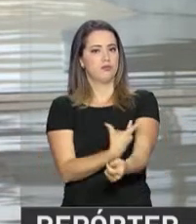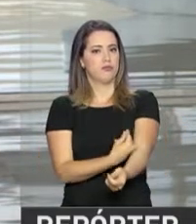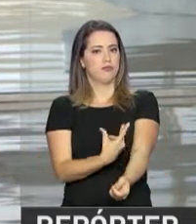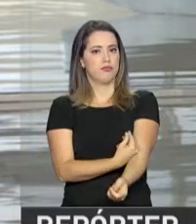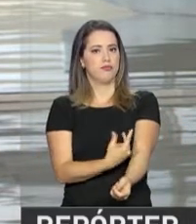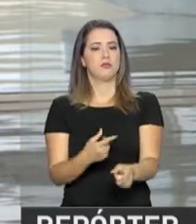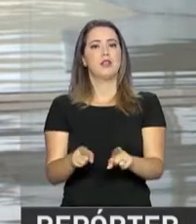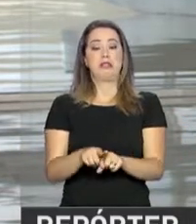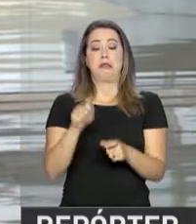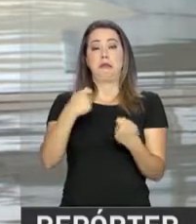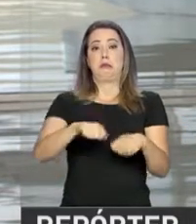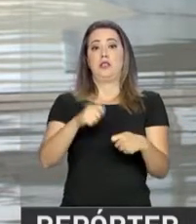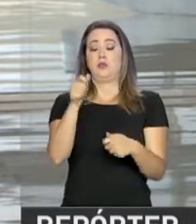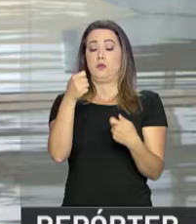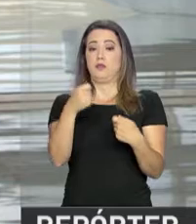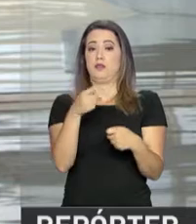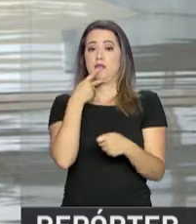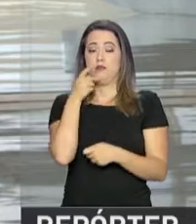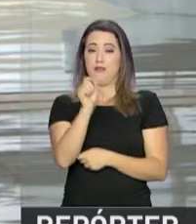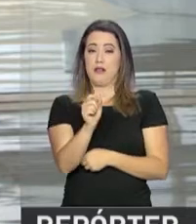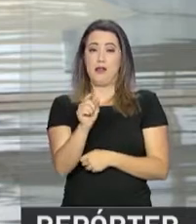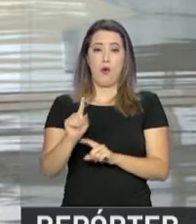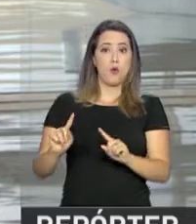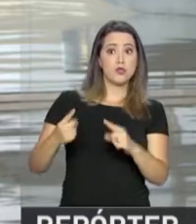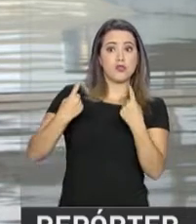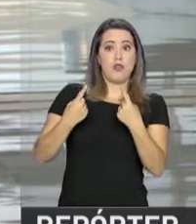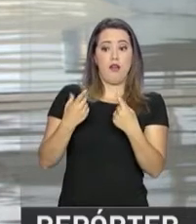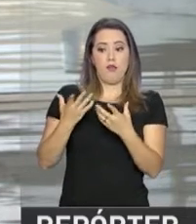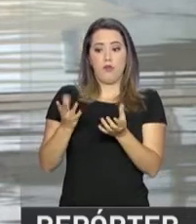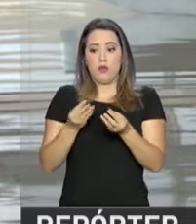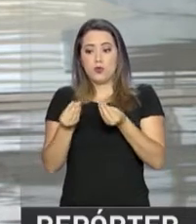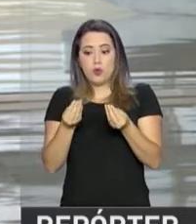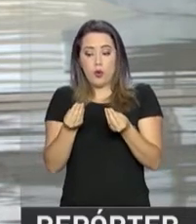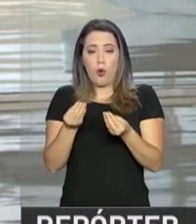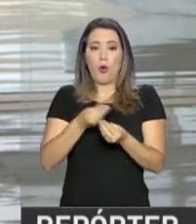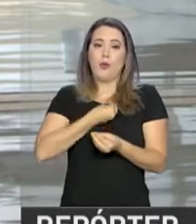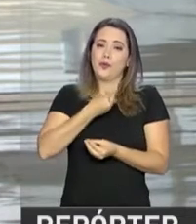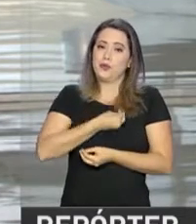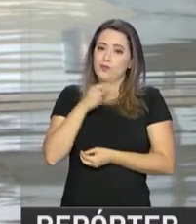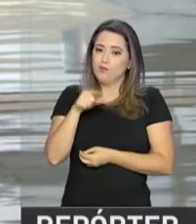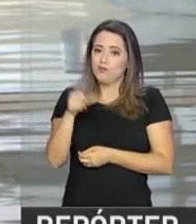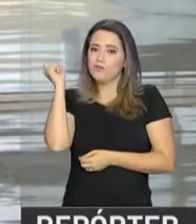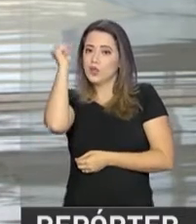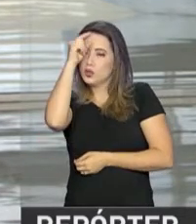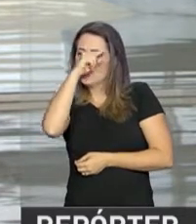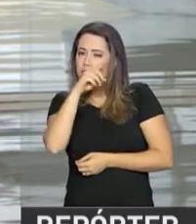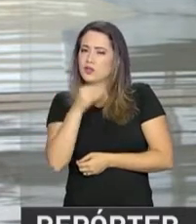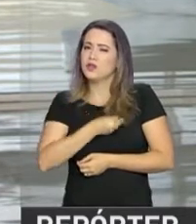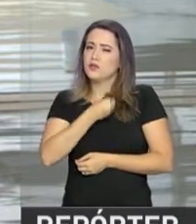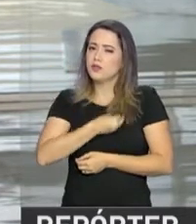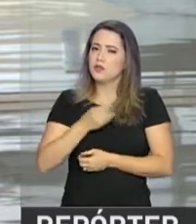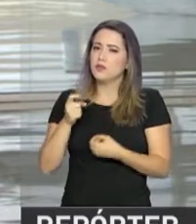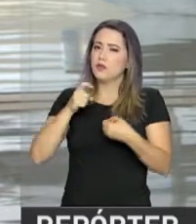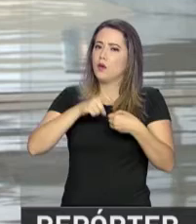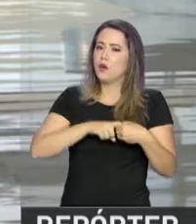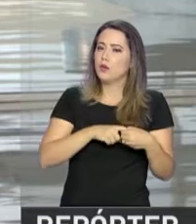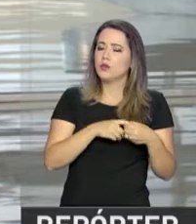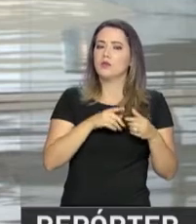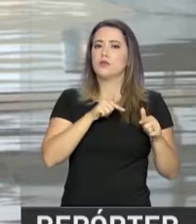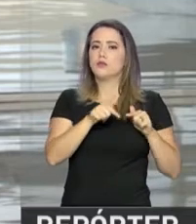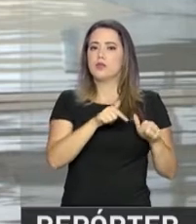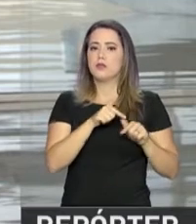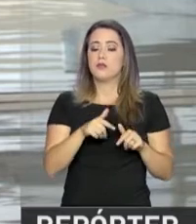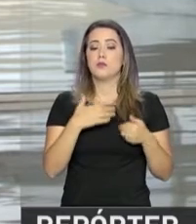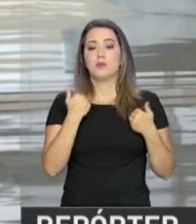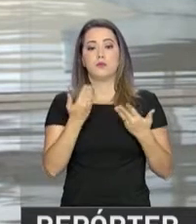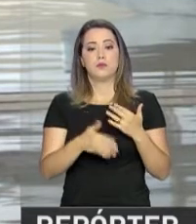e seus familiares vão explicar os desafios que eles enfrentam contra essa dependência dificuldade essas pessoas entrarem de volta voltarem para o mercado de